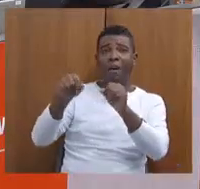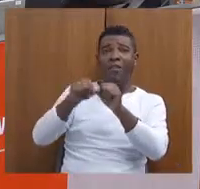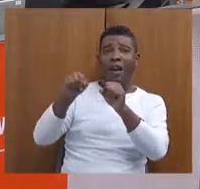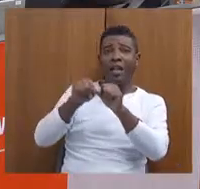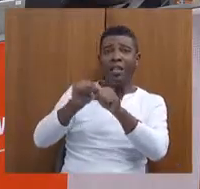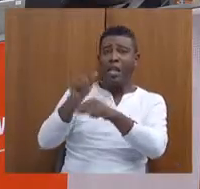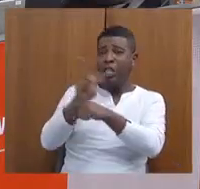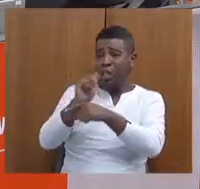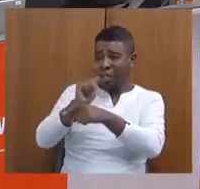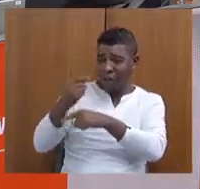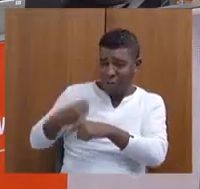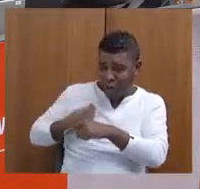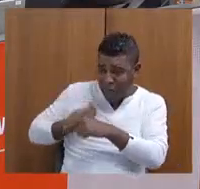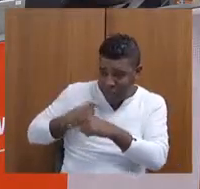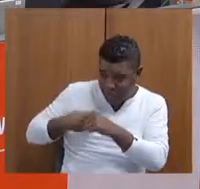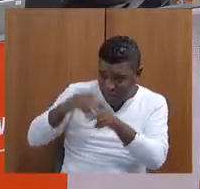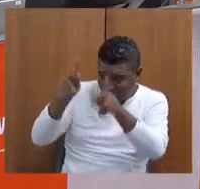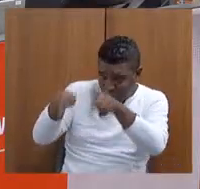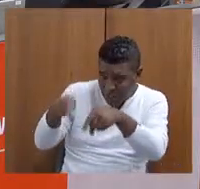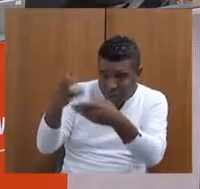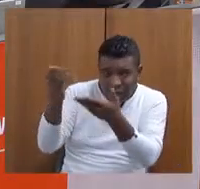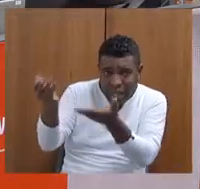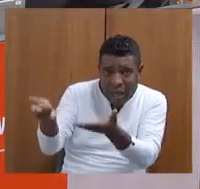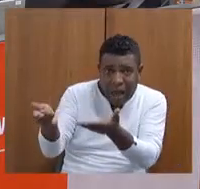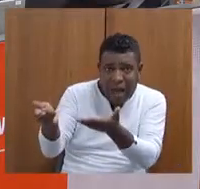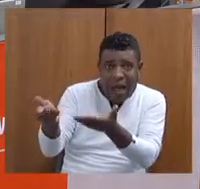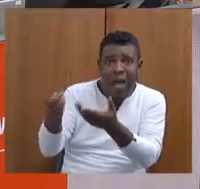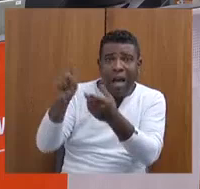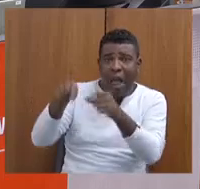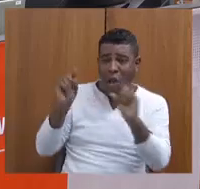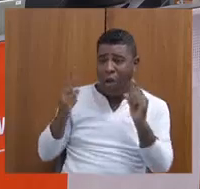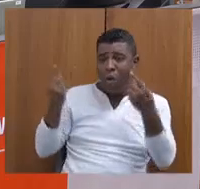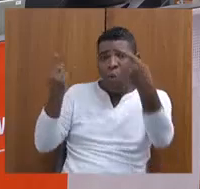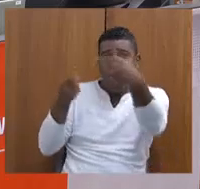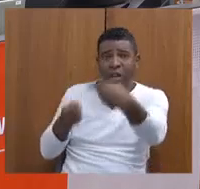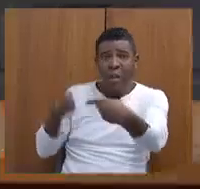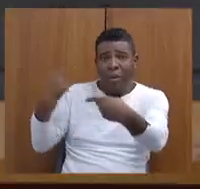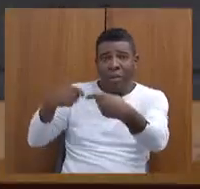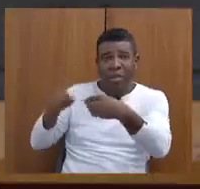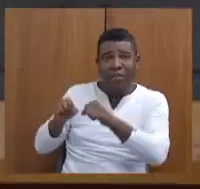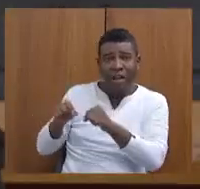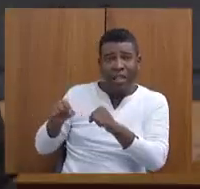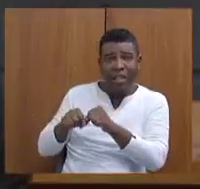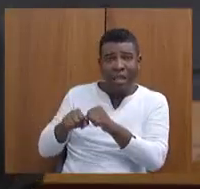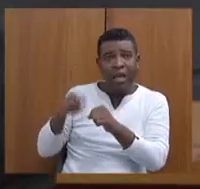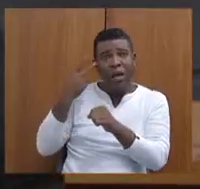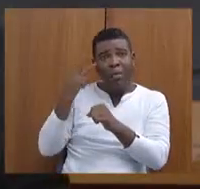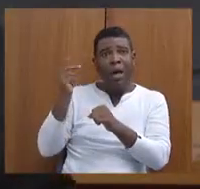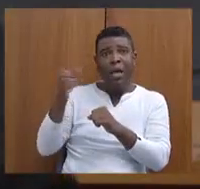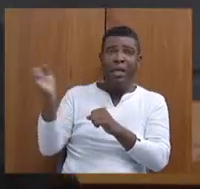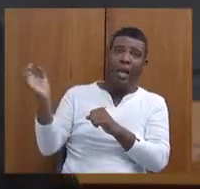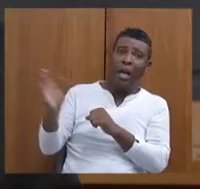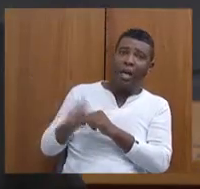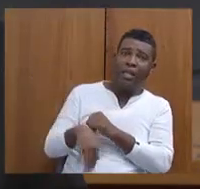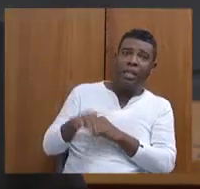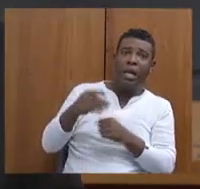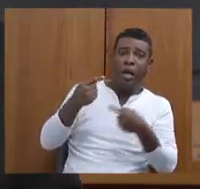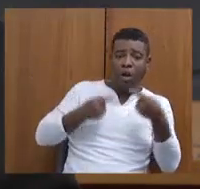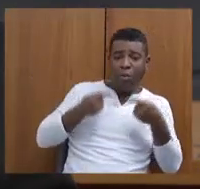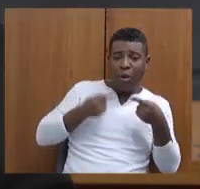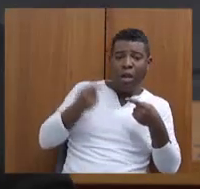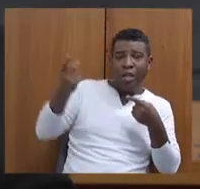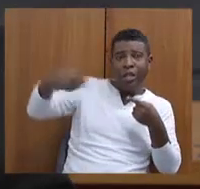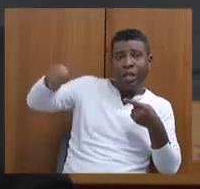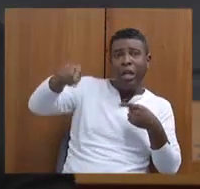das pessoas o enfrentamento que precisa ser feito para trazer as políticas públicas que a população tanto